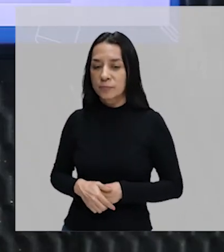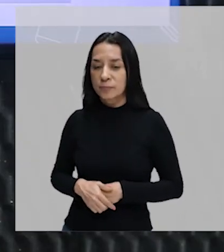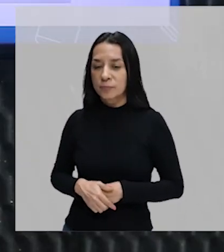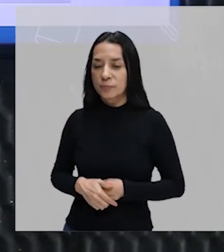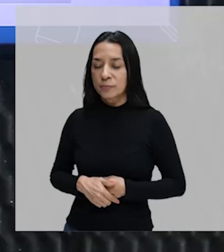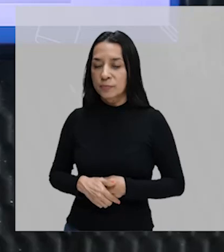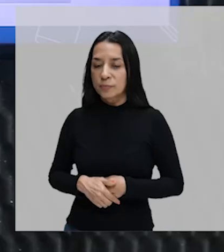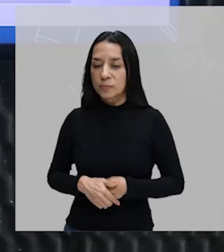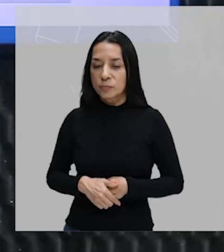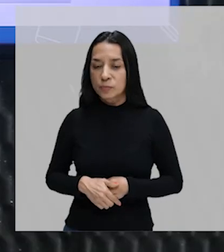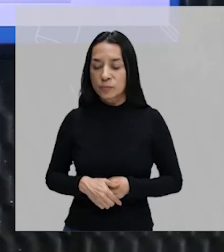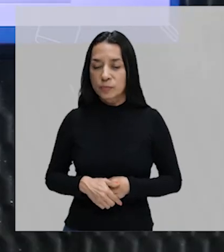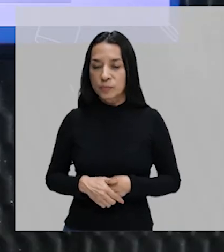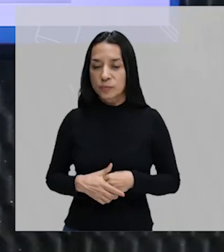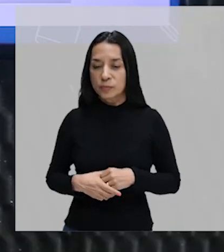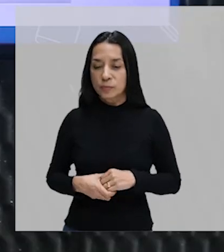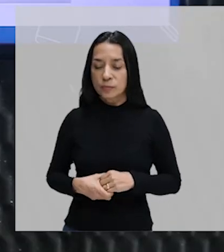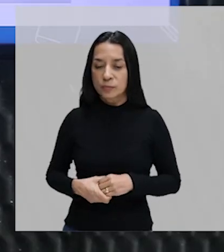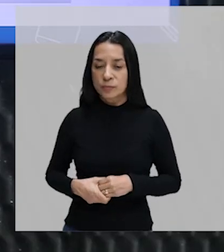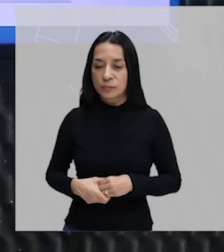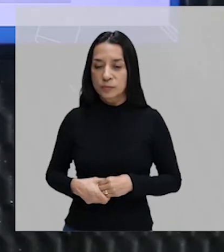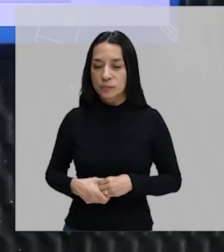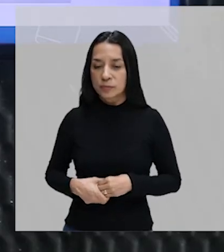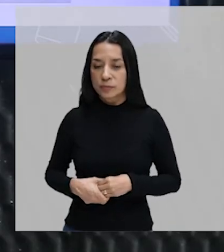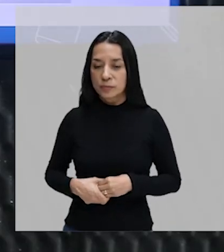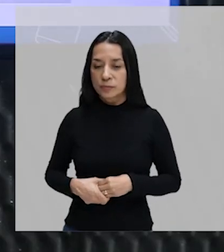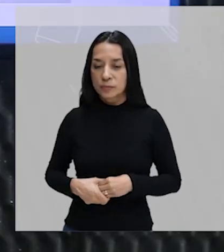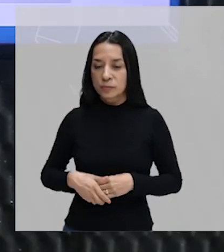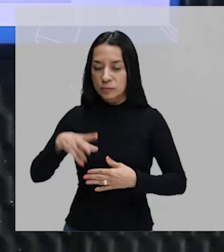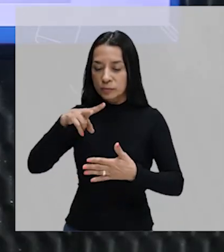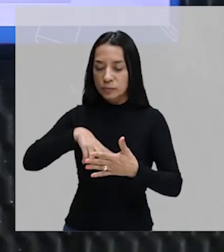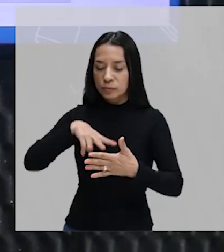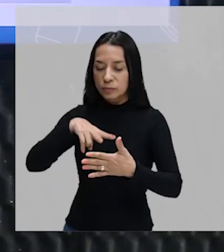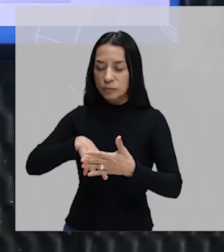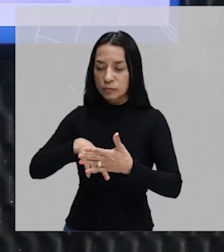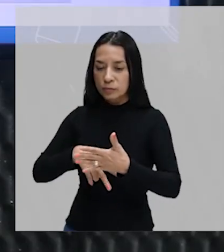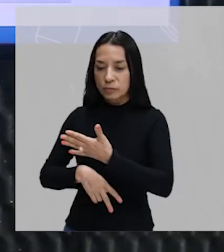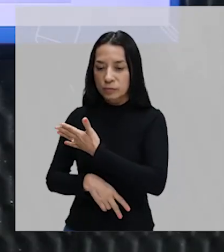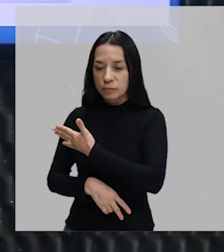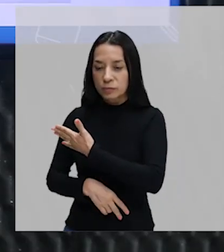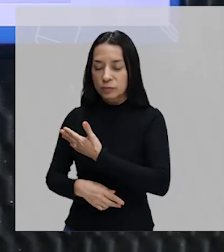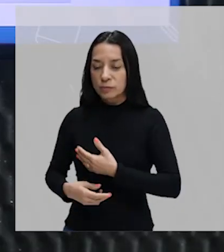Emirate. Emiratos Árabes Unidos. Emirate.